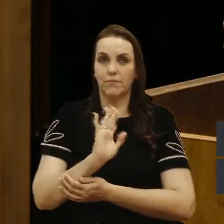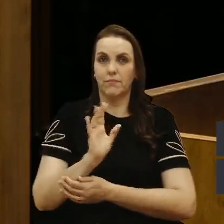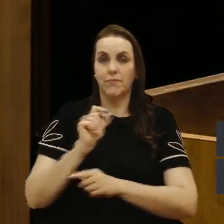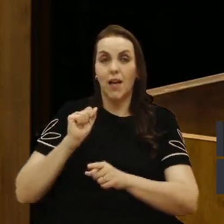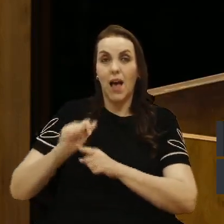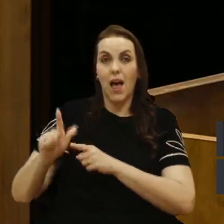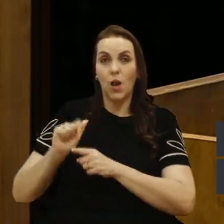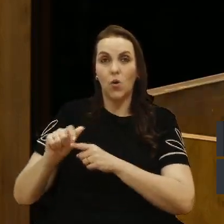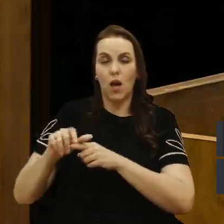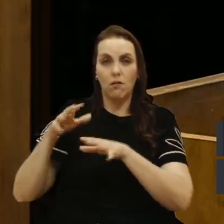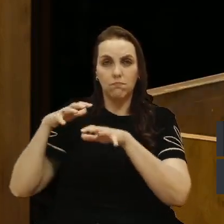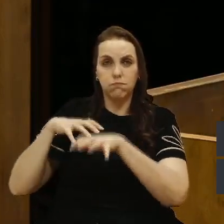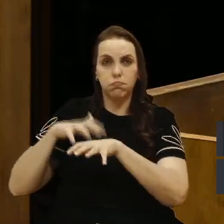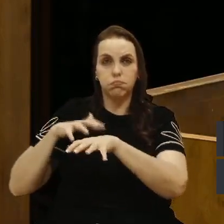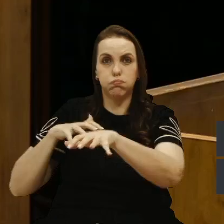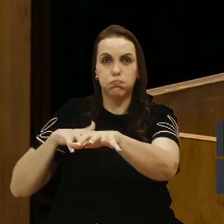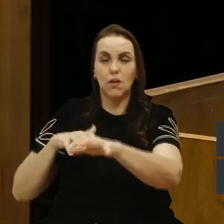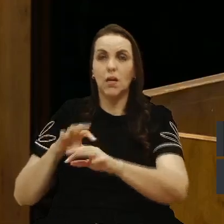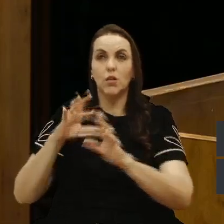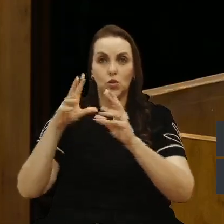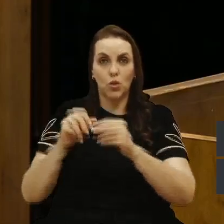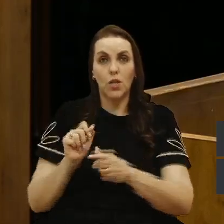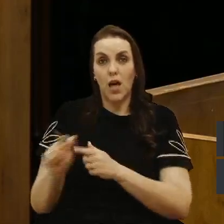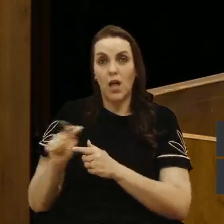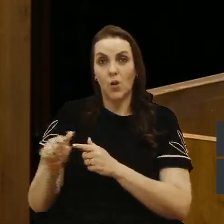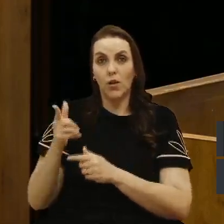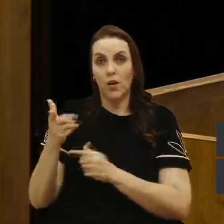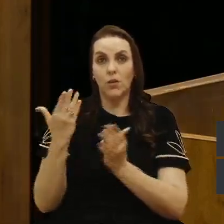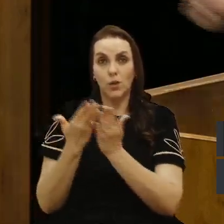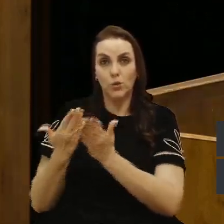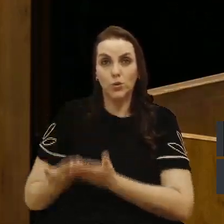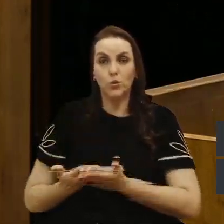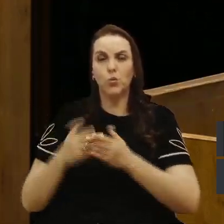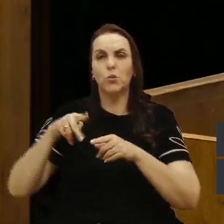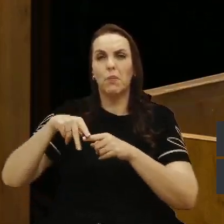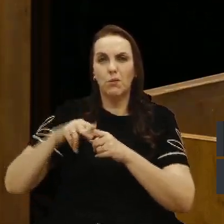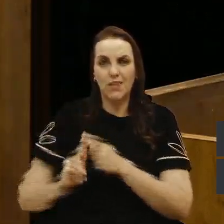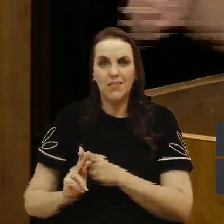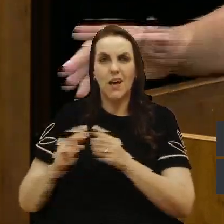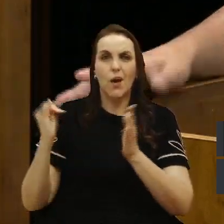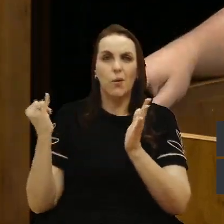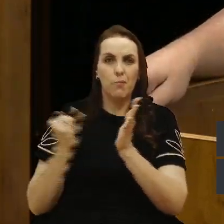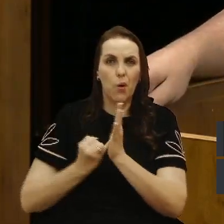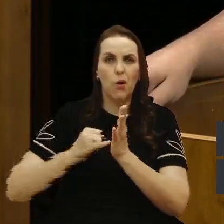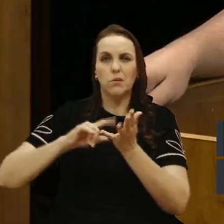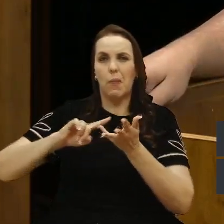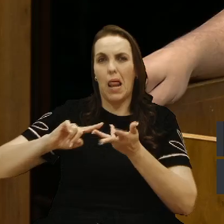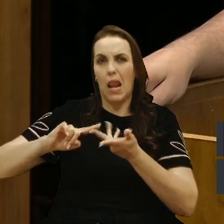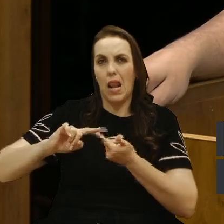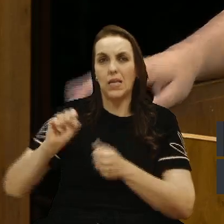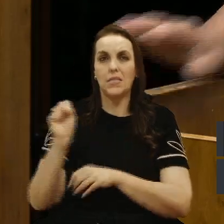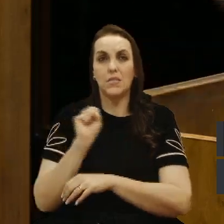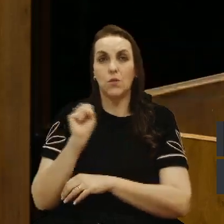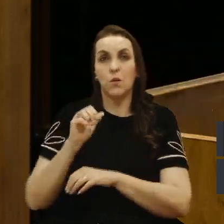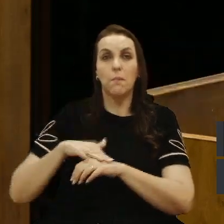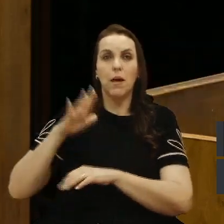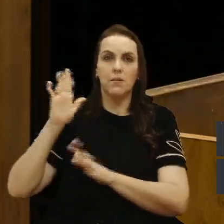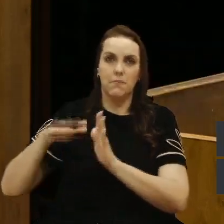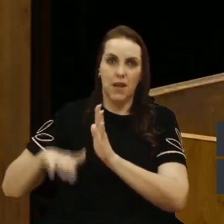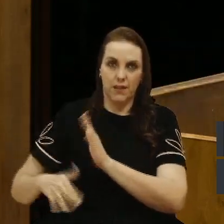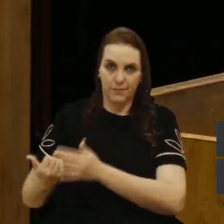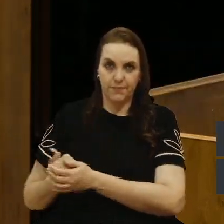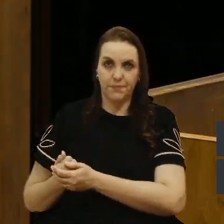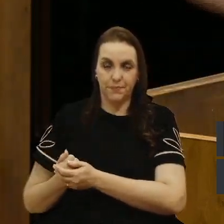a frota. Até porque na locação eles têm um estudo que a manutenção, que o imposto, que o seguro fica muito mais barato.